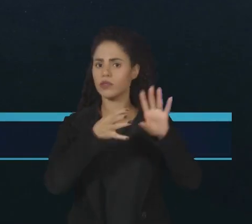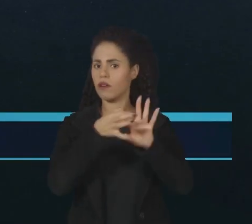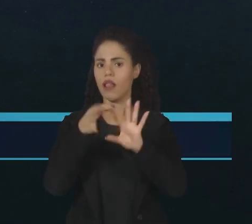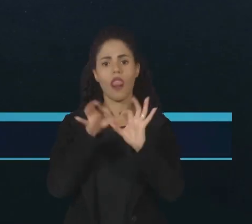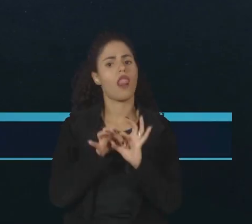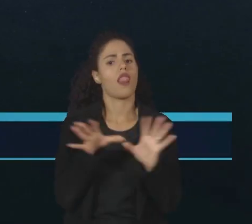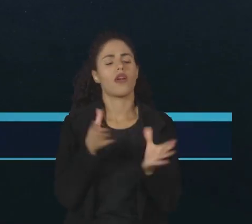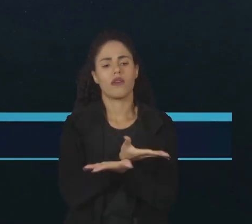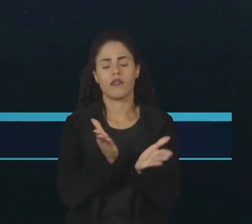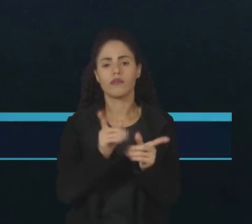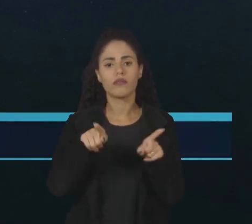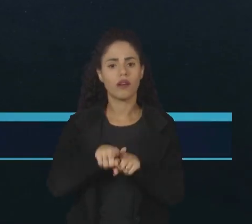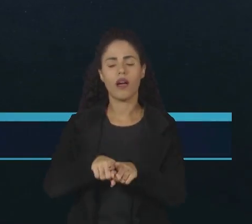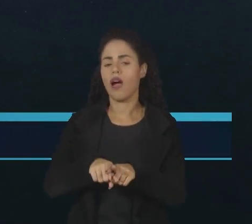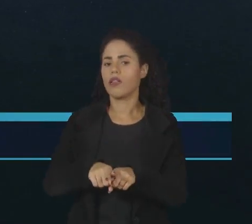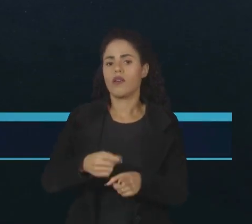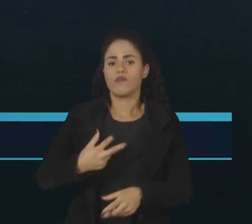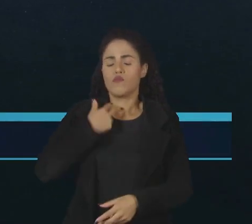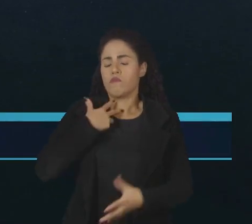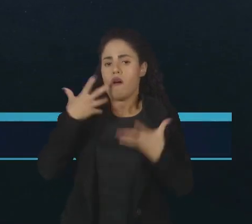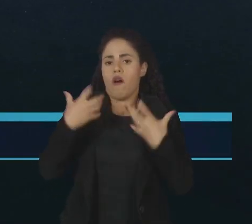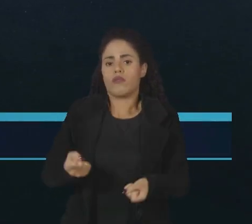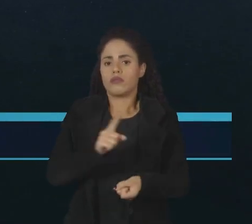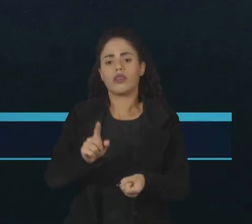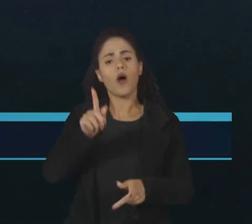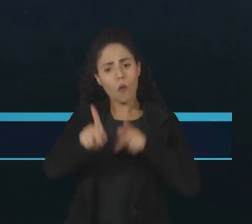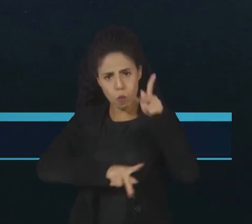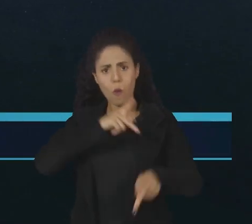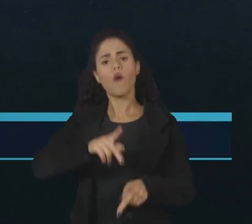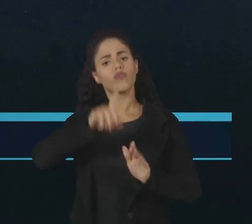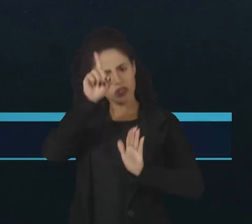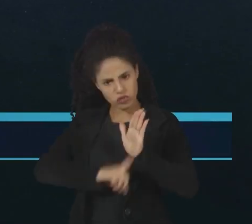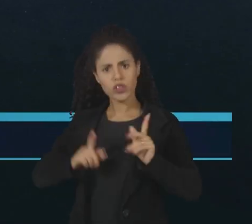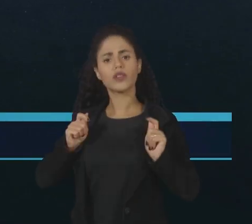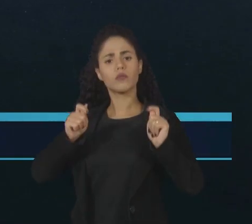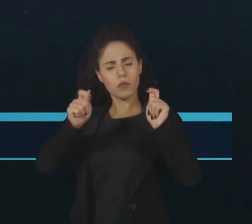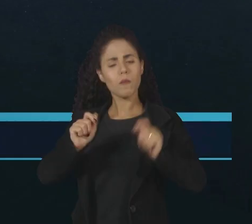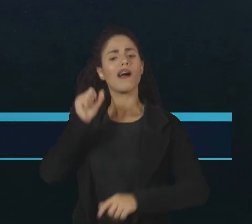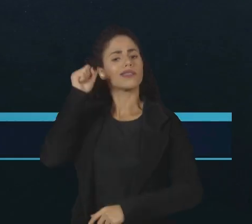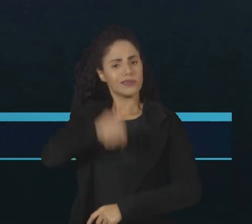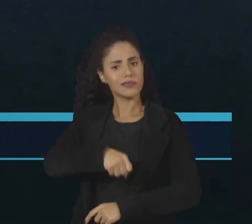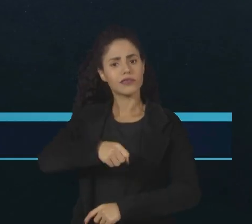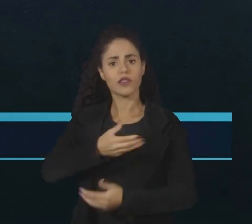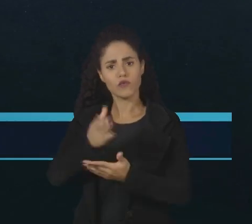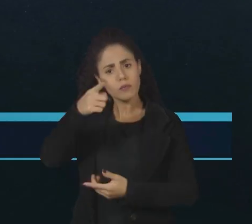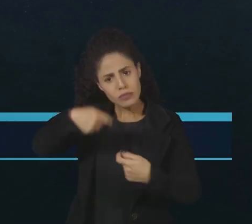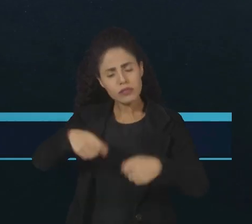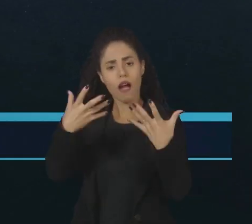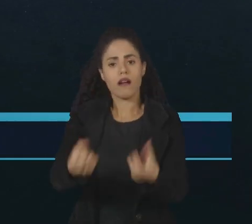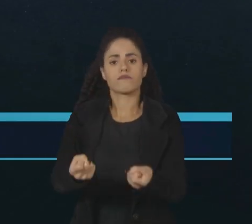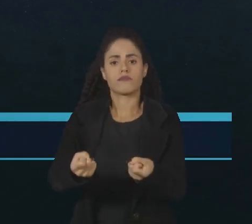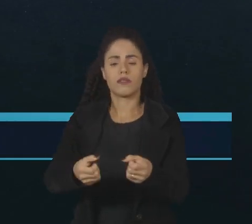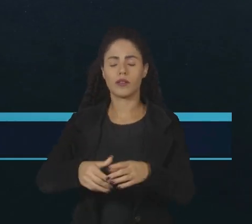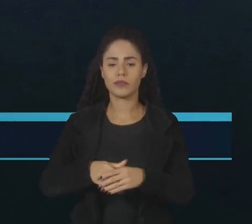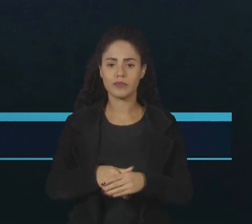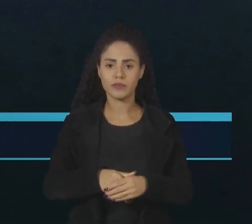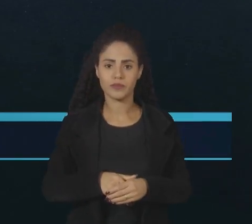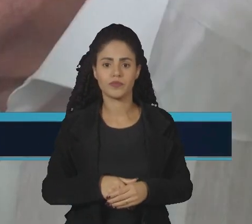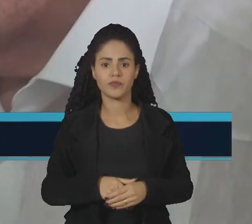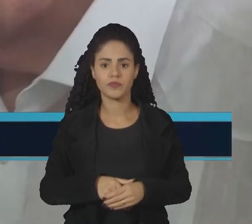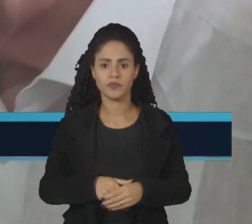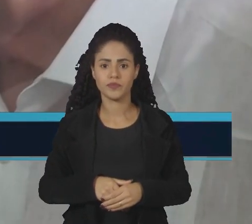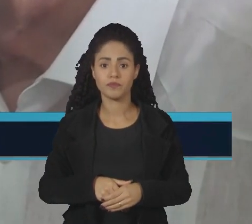presos. Delito é não aceitar a vontade do povo, concluiu ele. Delito é não aceitar a vontade de nosso